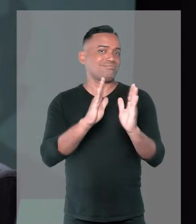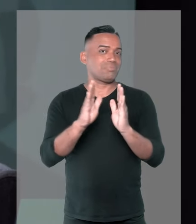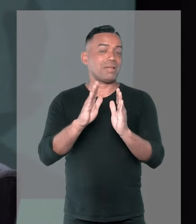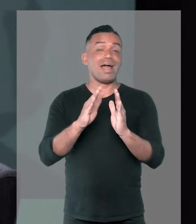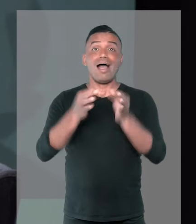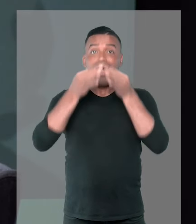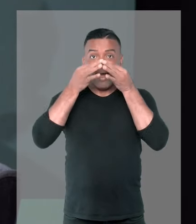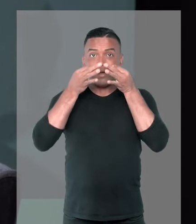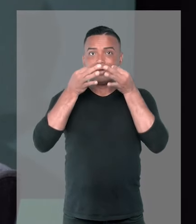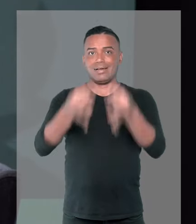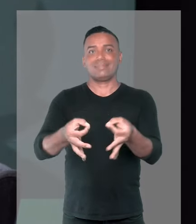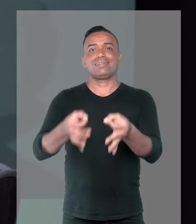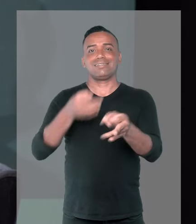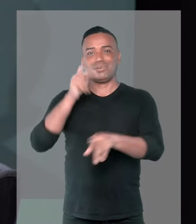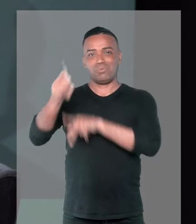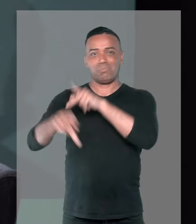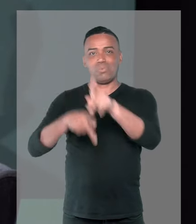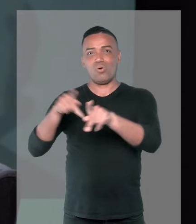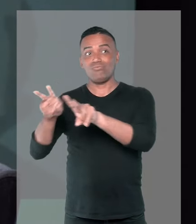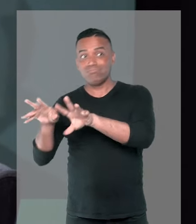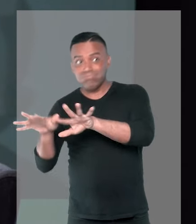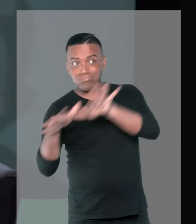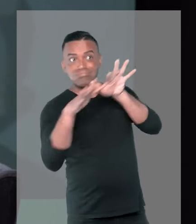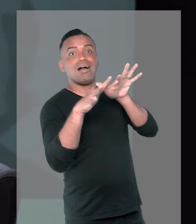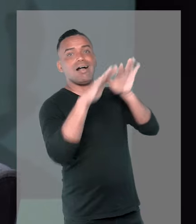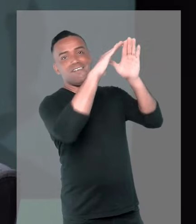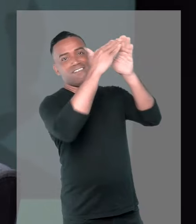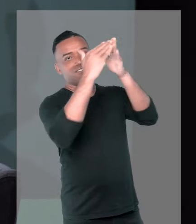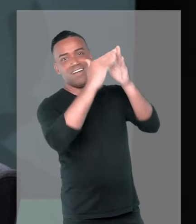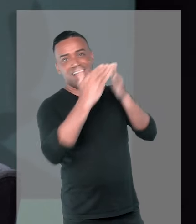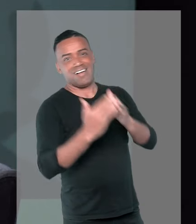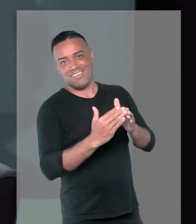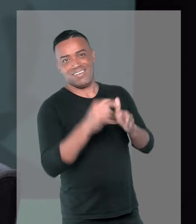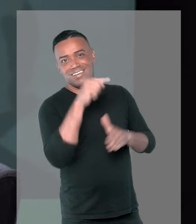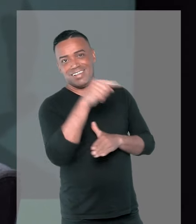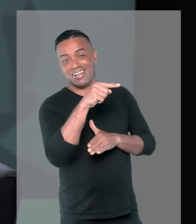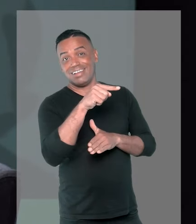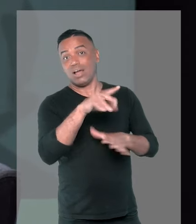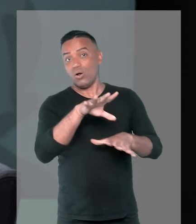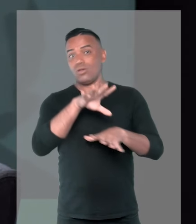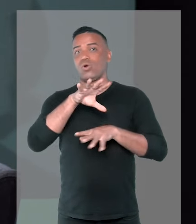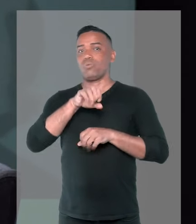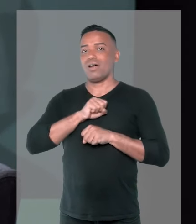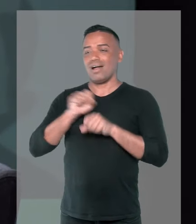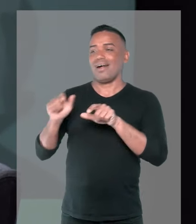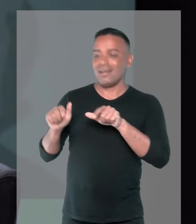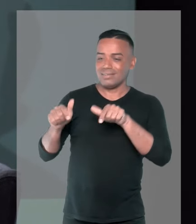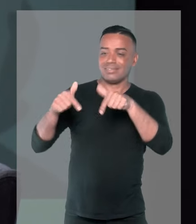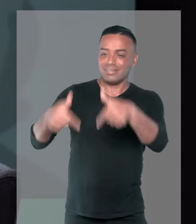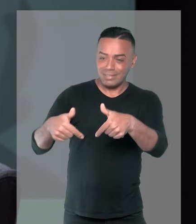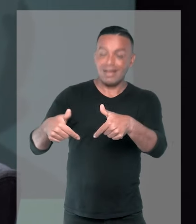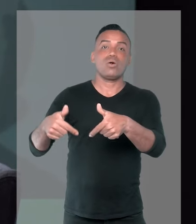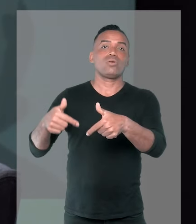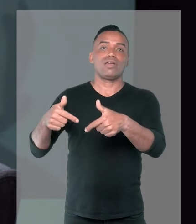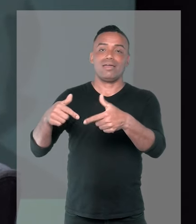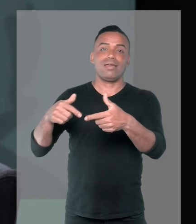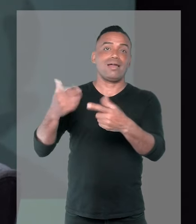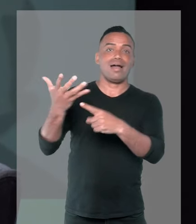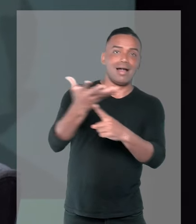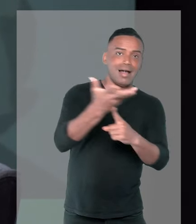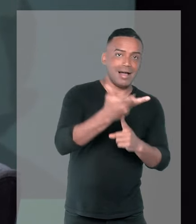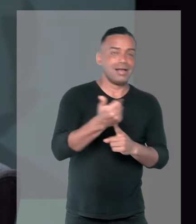chamar atenção a um certo conjunto de fatores periféricos na sociedade incorporados em AG que estão na música que